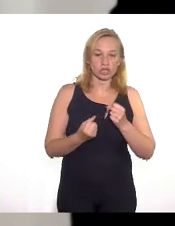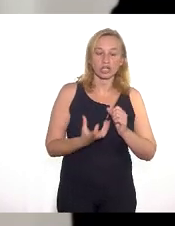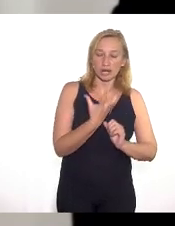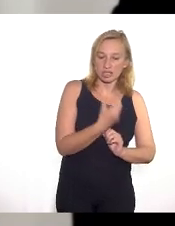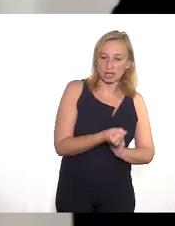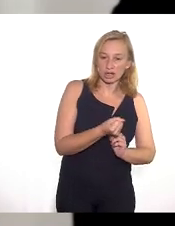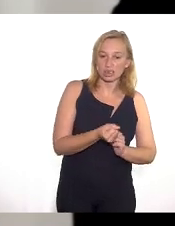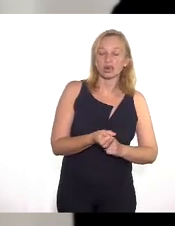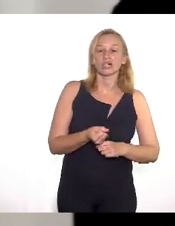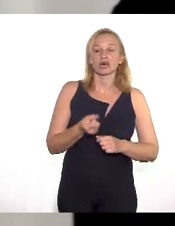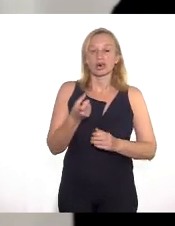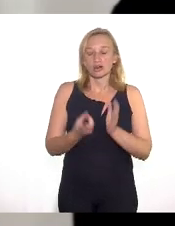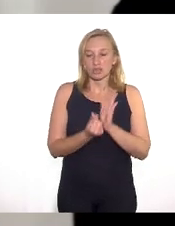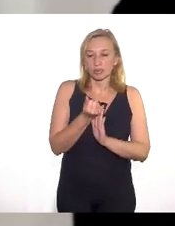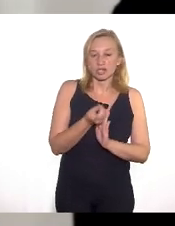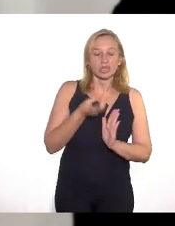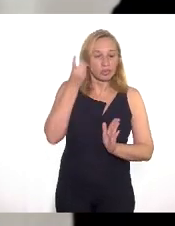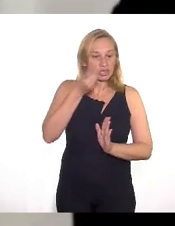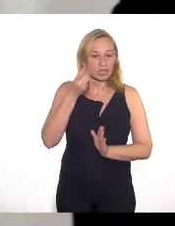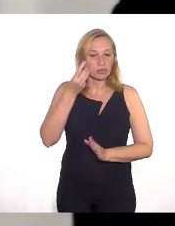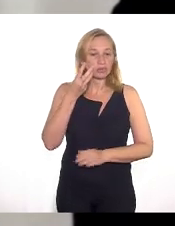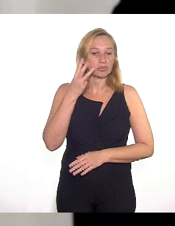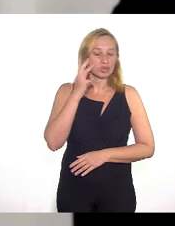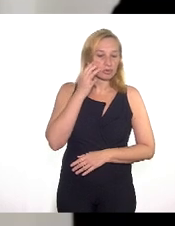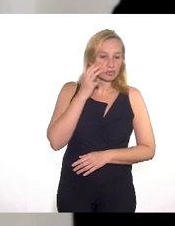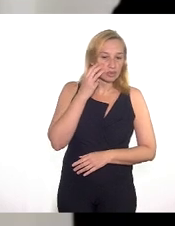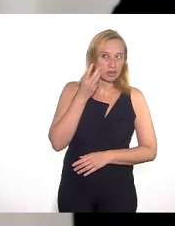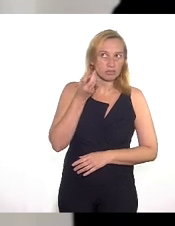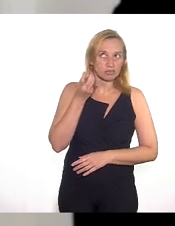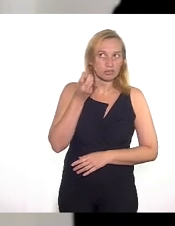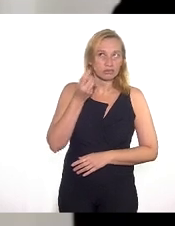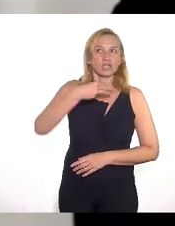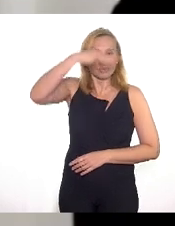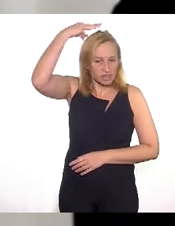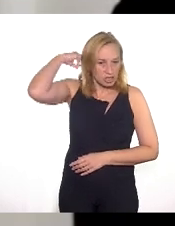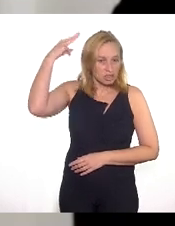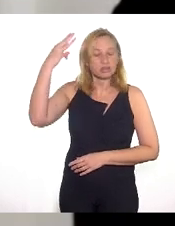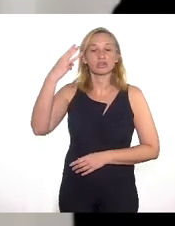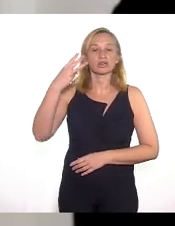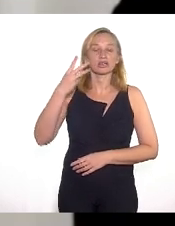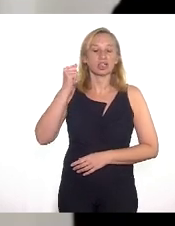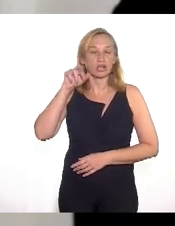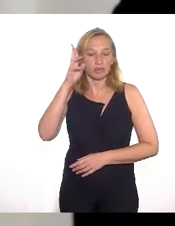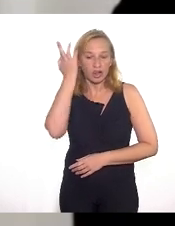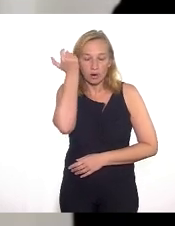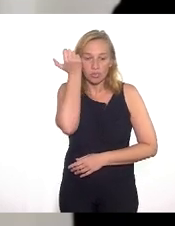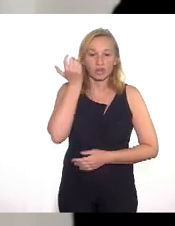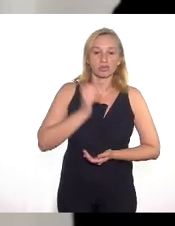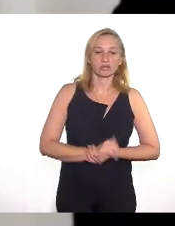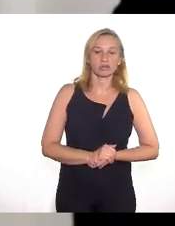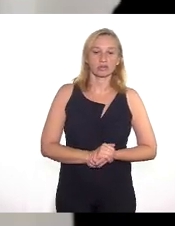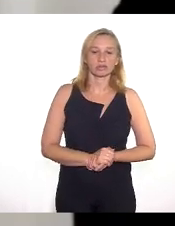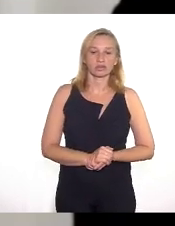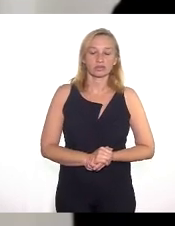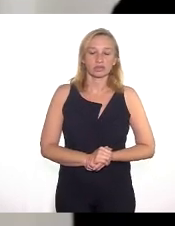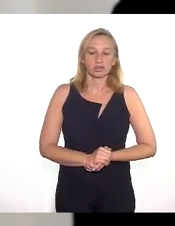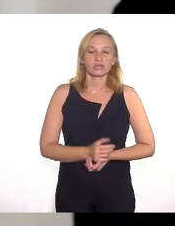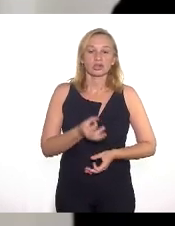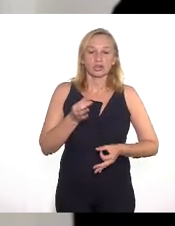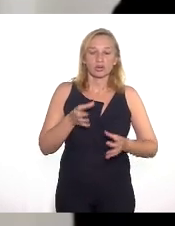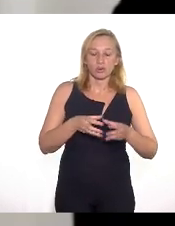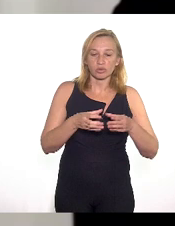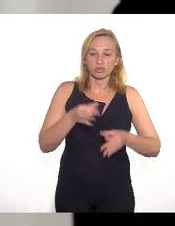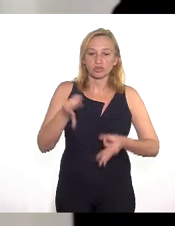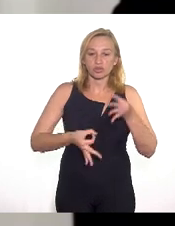orçamento, favorável. Relatores, deputado Márcio Pacheco, Marcelo Cabeleireiro, Valdec Carneiro e Eliomar Coelho. Pendendo de pareceres das comissões de Constituição e